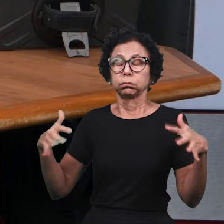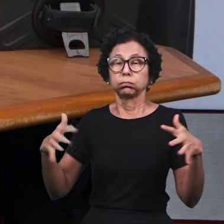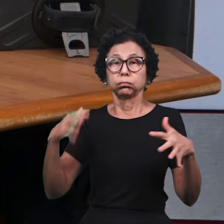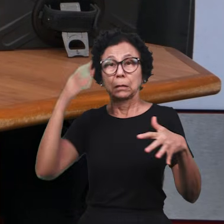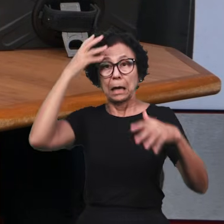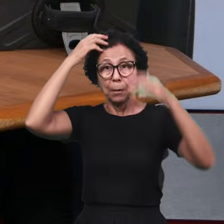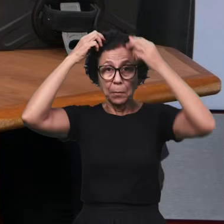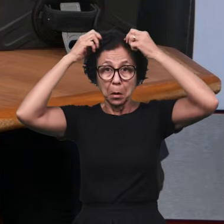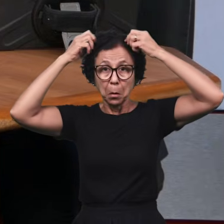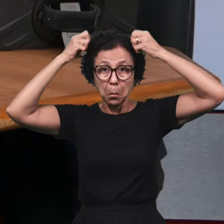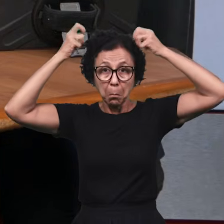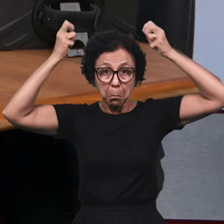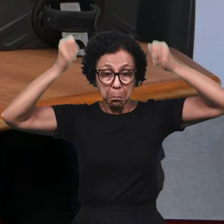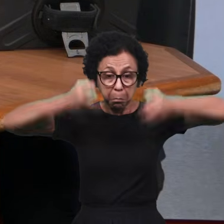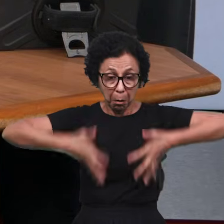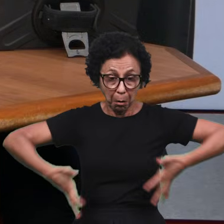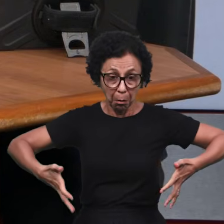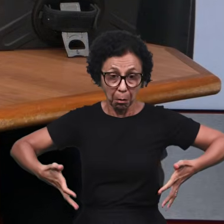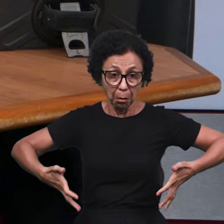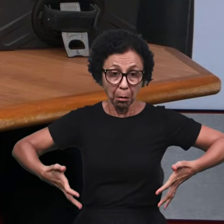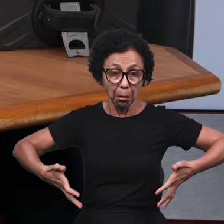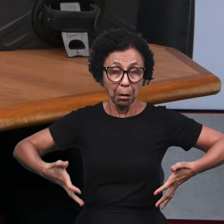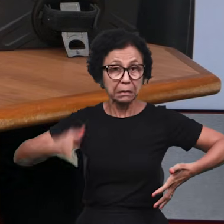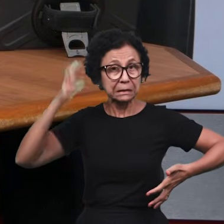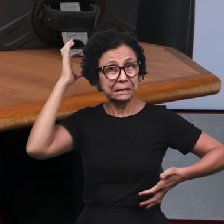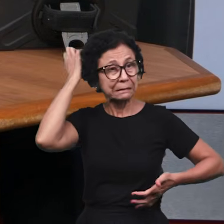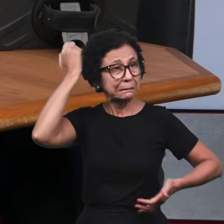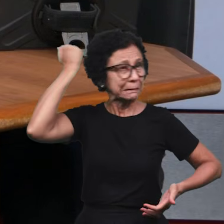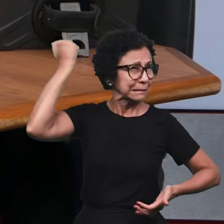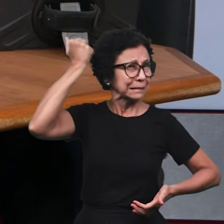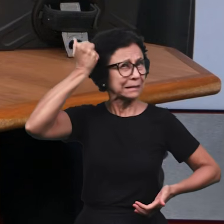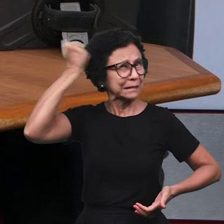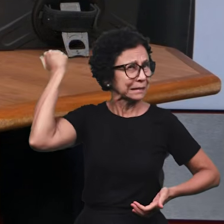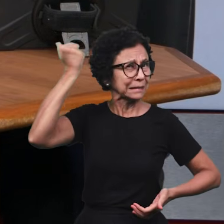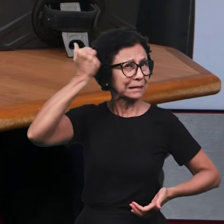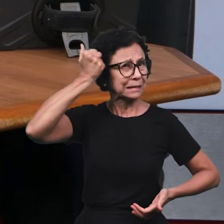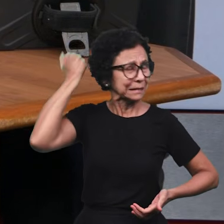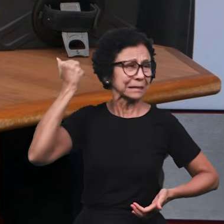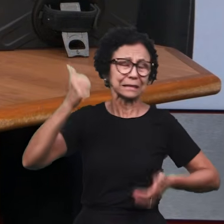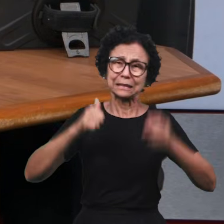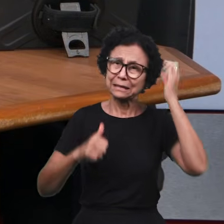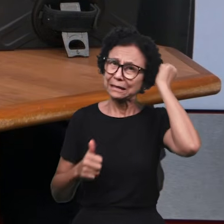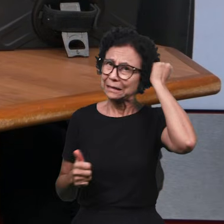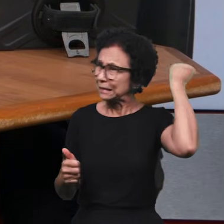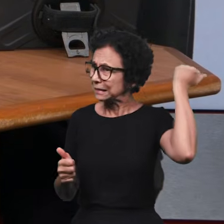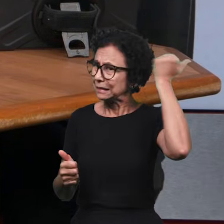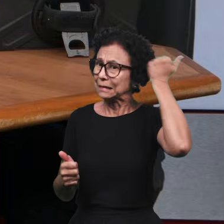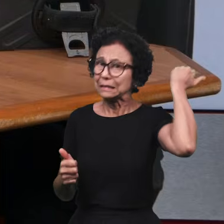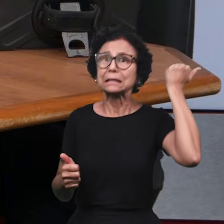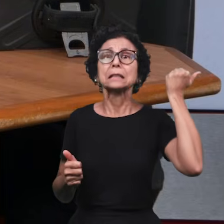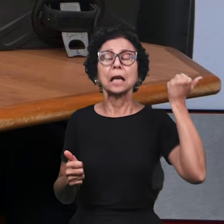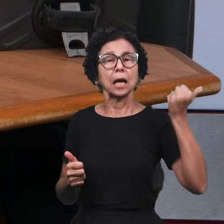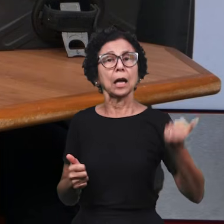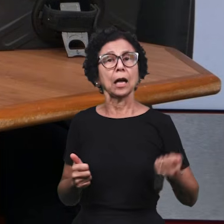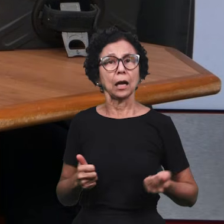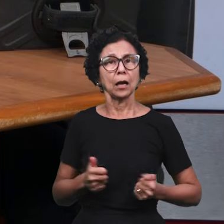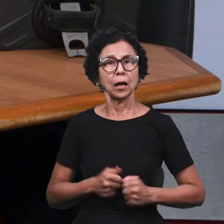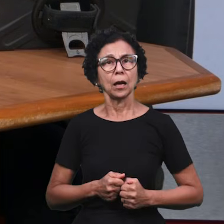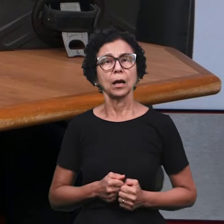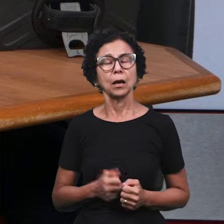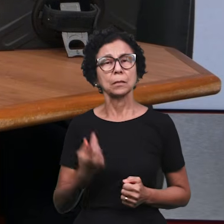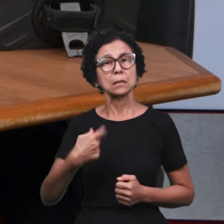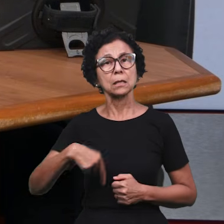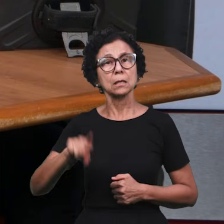perder cabelo e às vezes até arrancar o próprio cabelo, assim, eu já vi distúrbios psiquiátricos nesse Isso, o ponto. que a gente